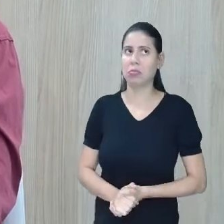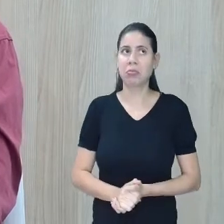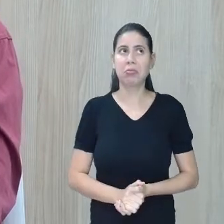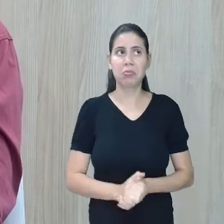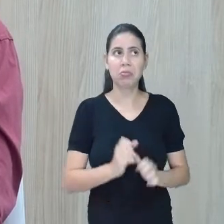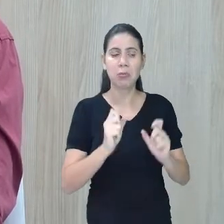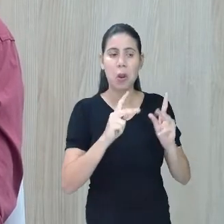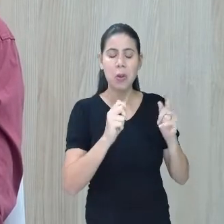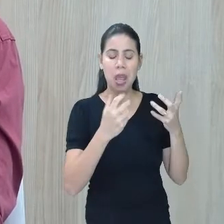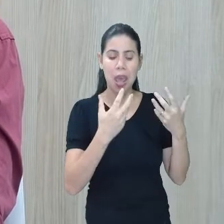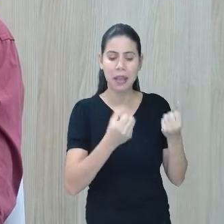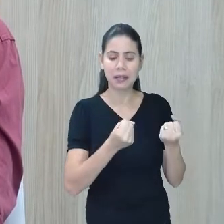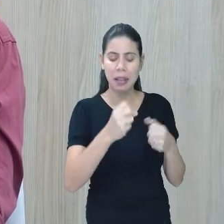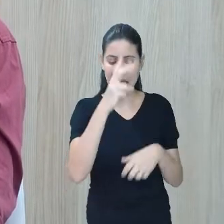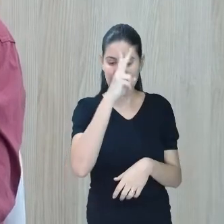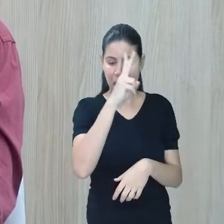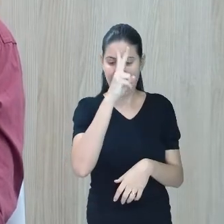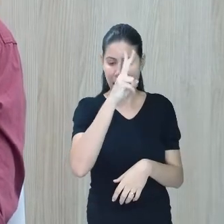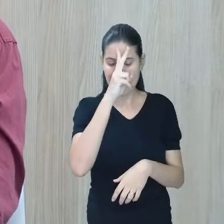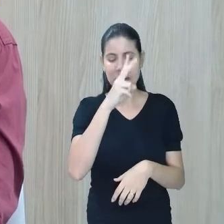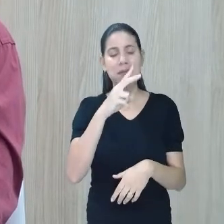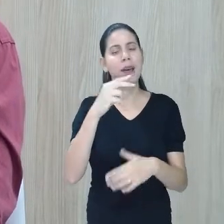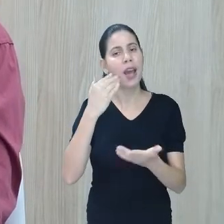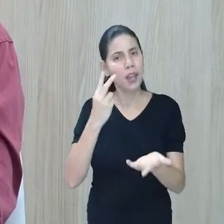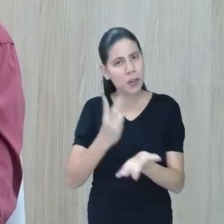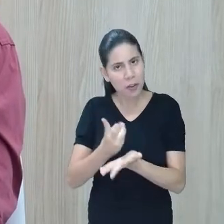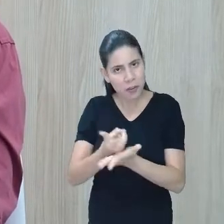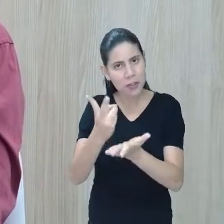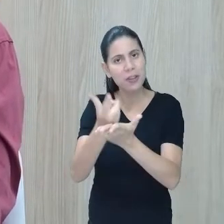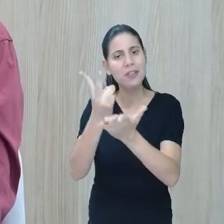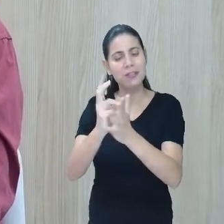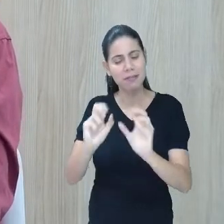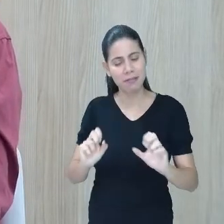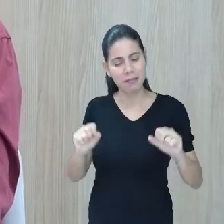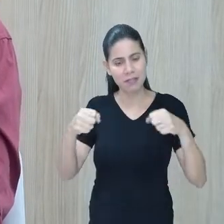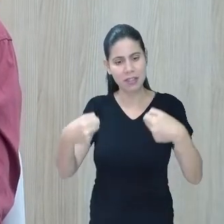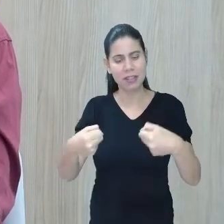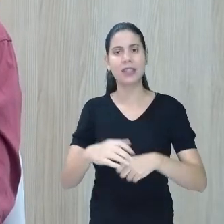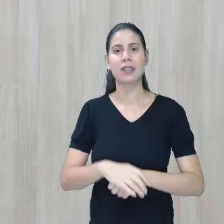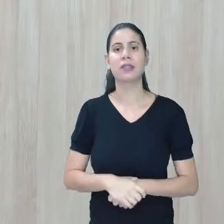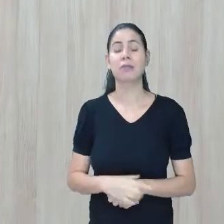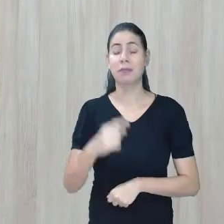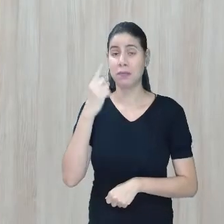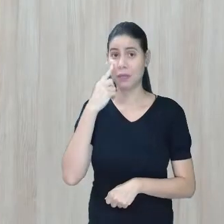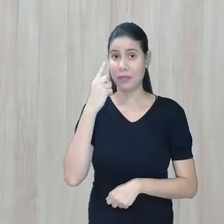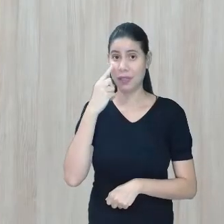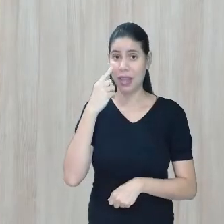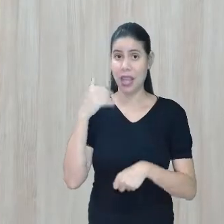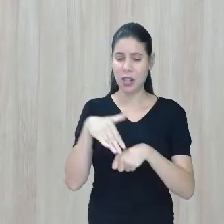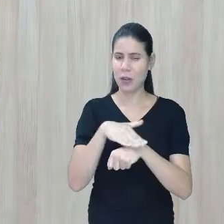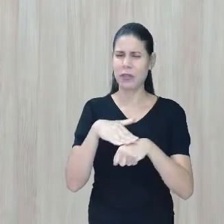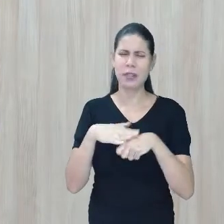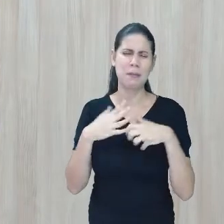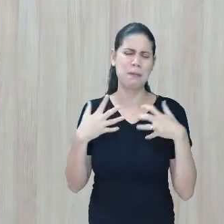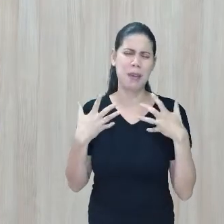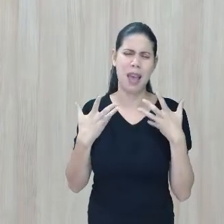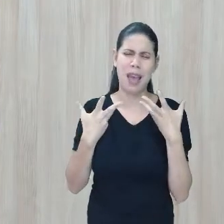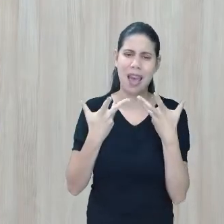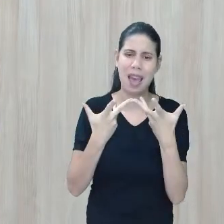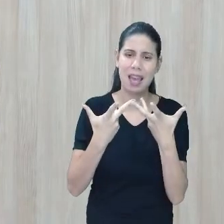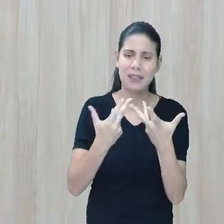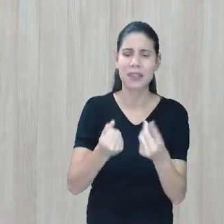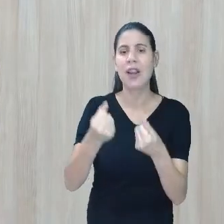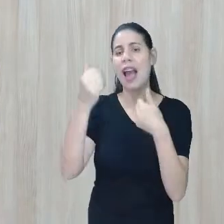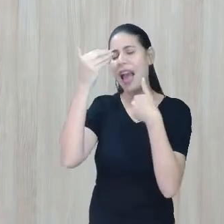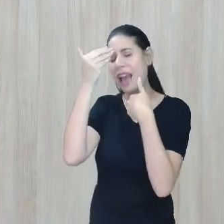lembra e faz, realmente eu fiz um acordo contigo. Aí ele cumpre e consegue manter as tarefas. As atividades. Gente, essa conversa está maravilhosa. Eu só